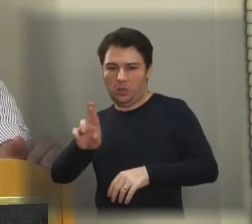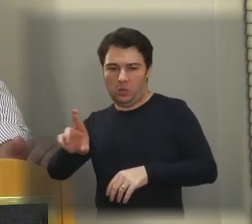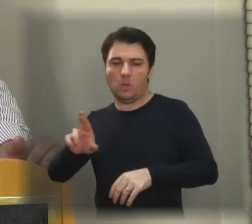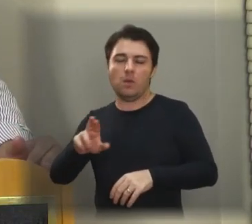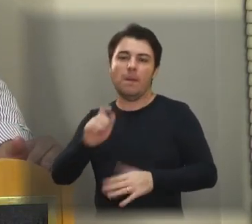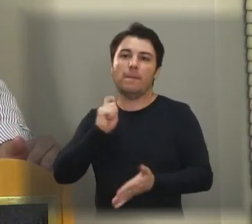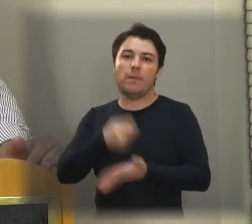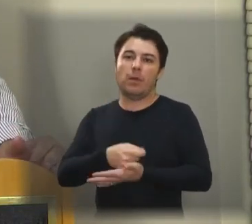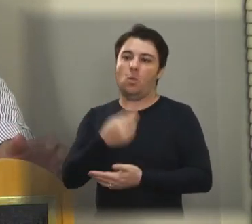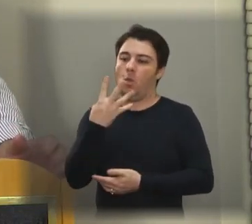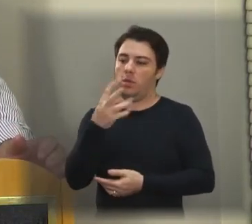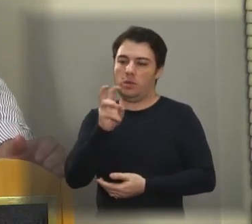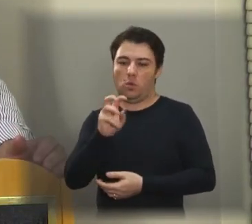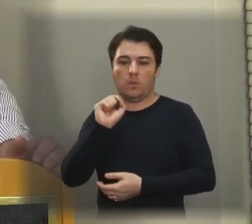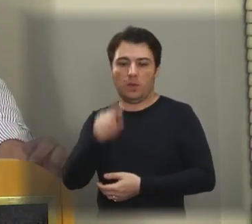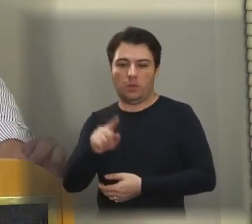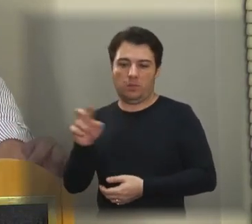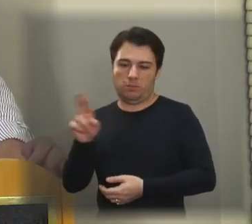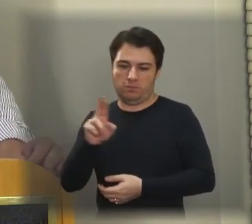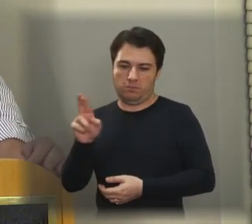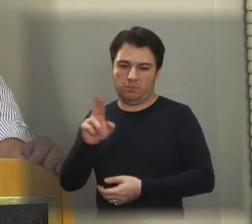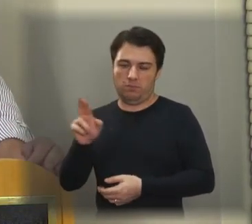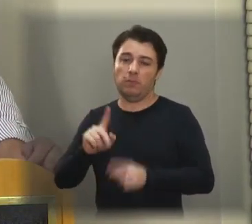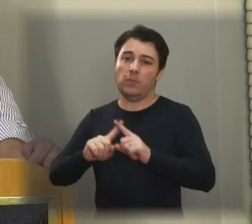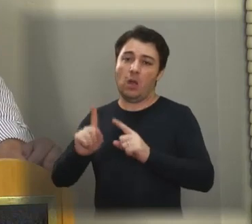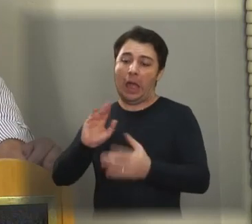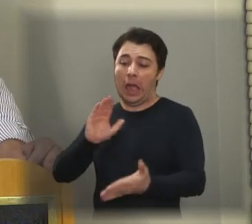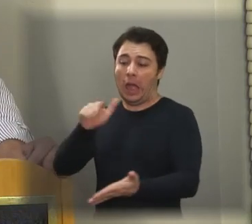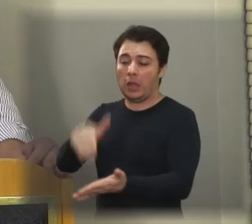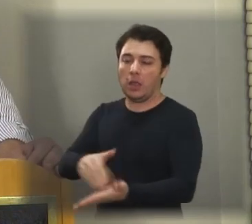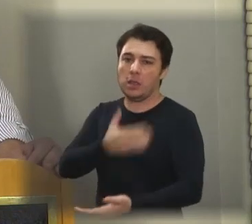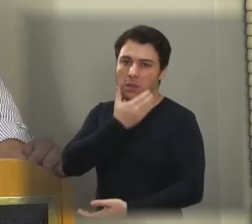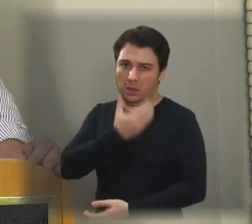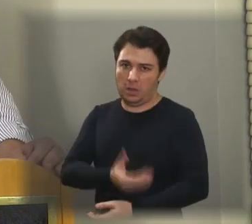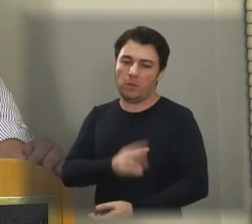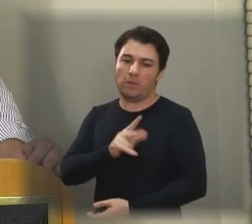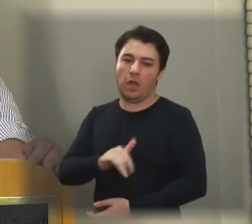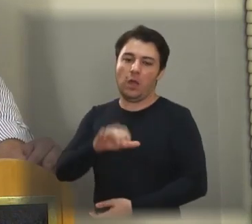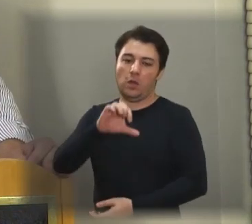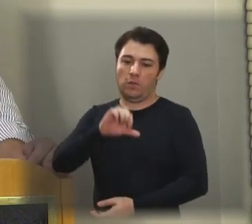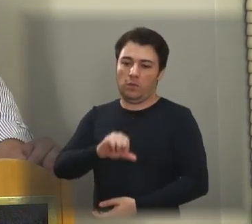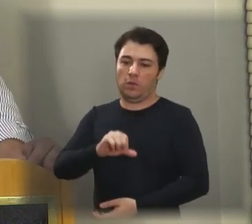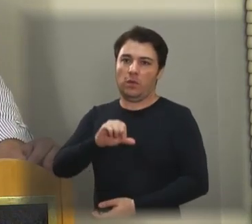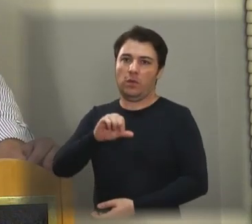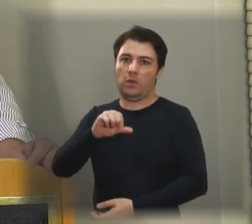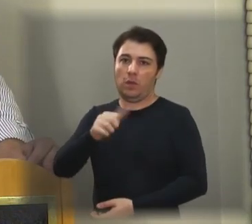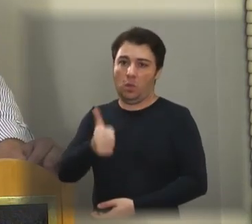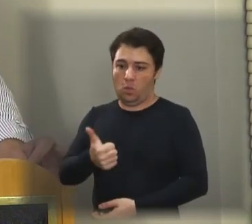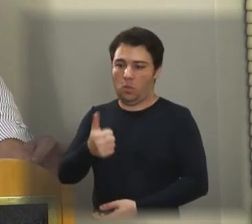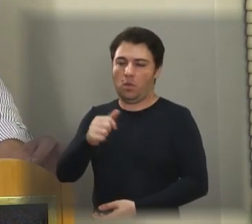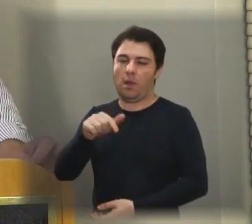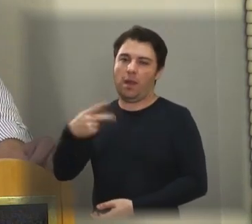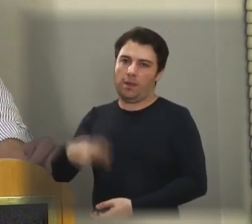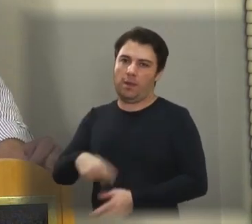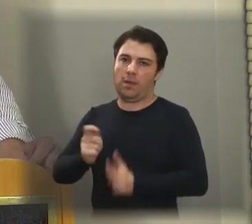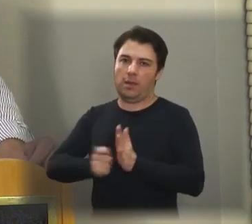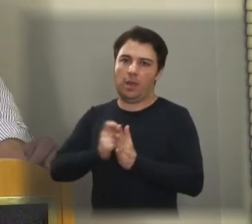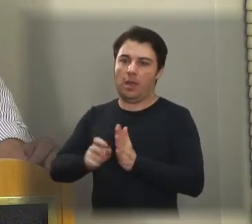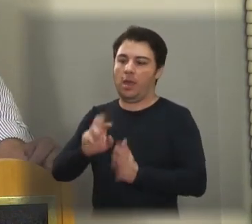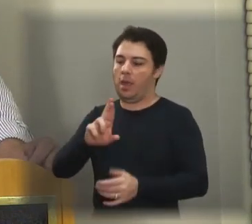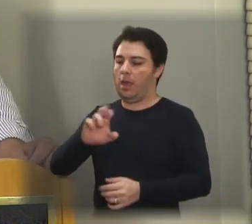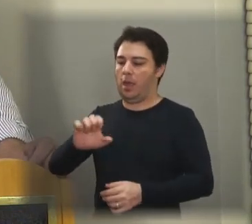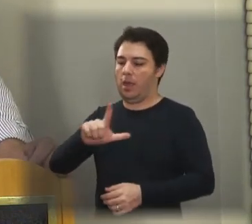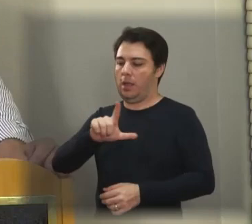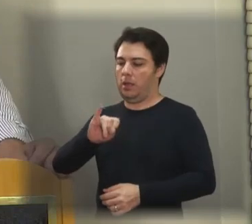doente 45.000 tá então nós vamos chegar até dezembro um total de 91 religadores na cidade com essa